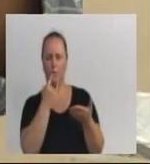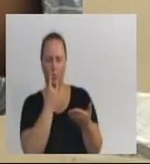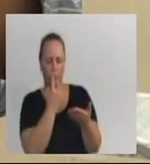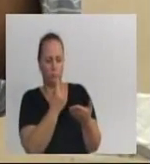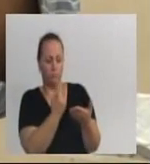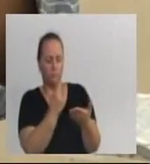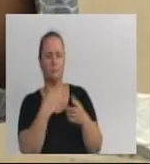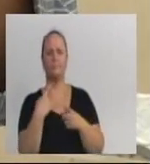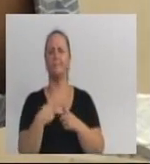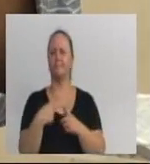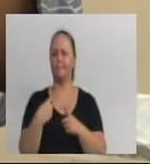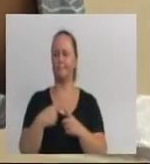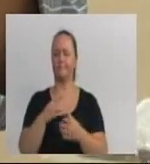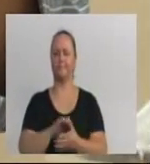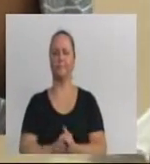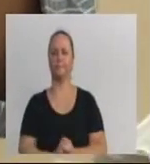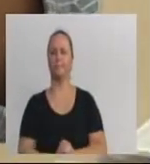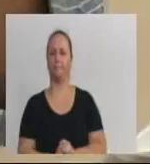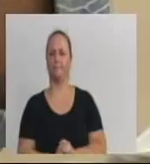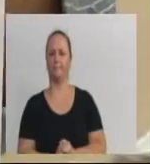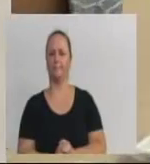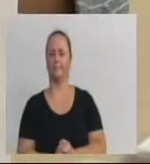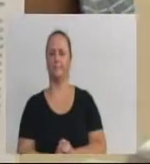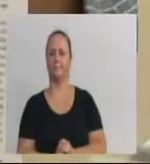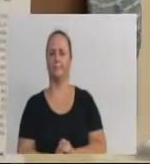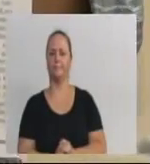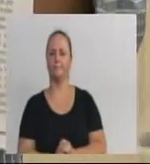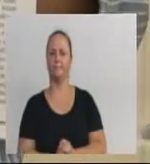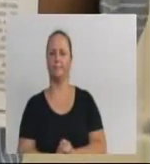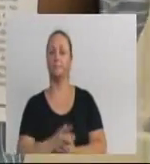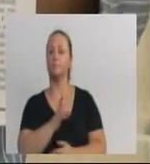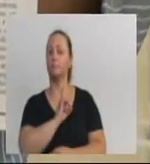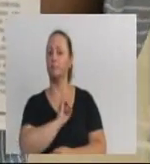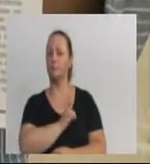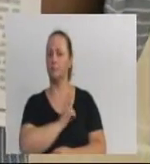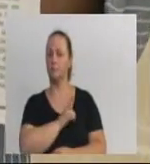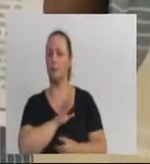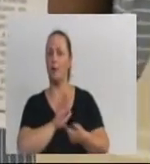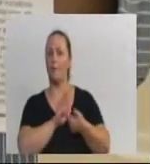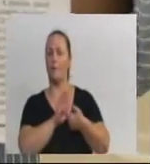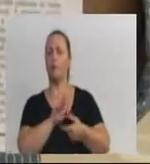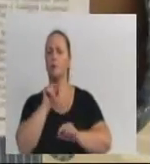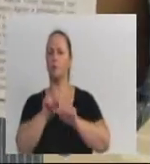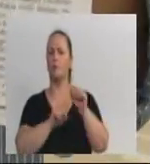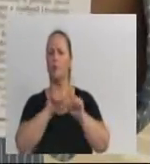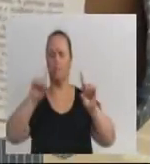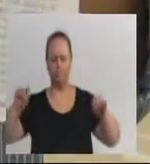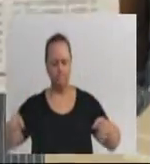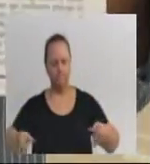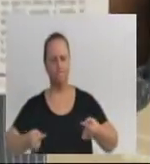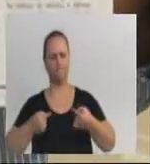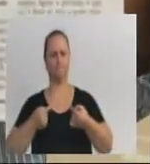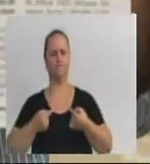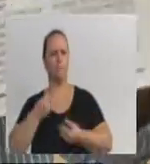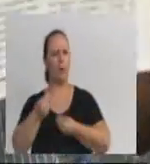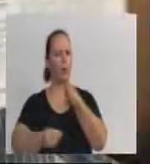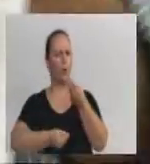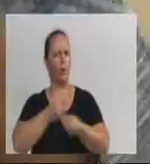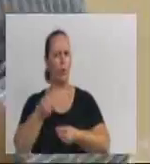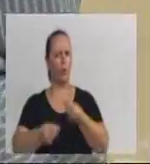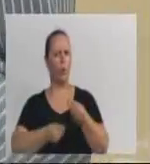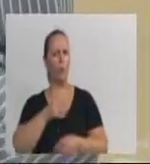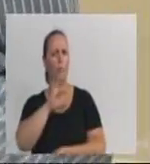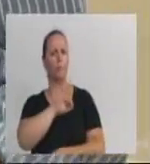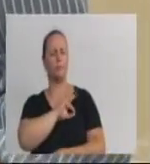o delegado trouxe aqui, na realidade, os desafios de ser policial,